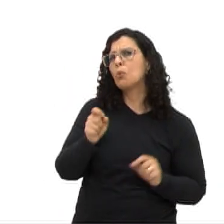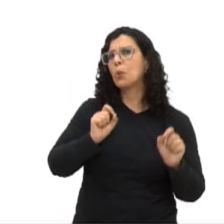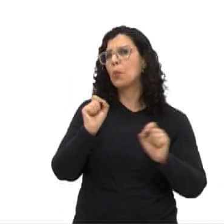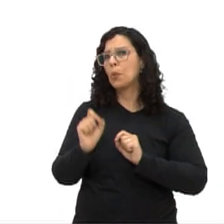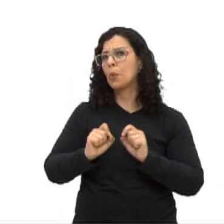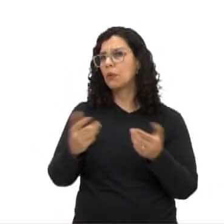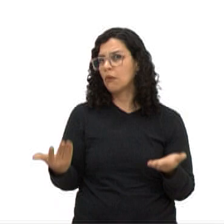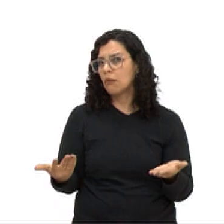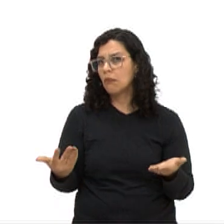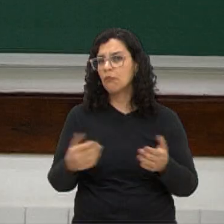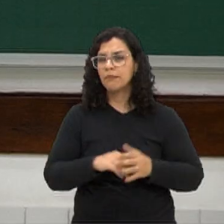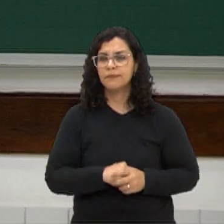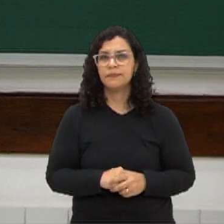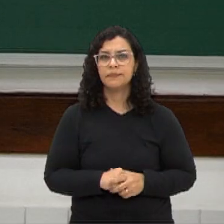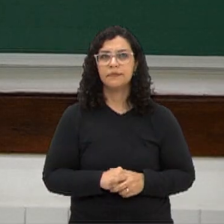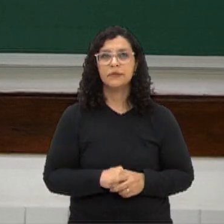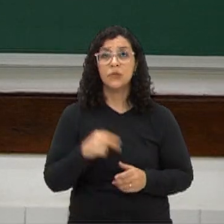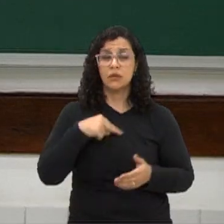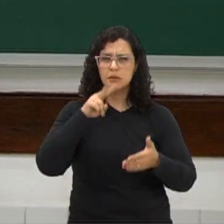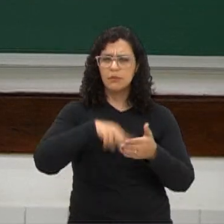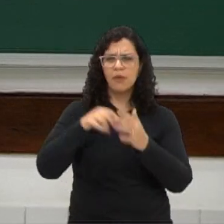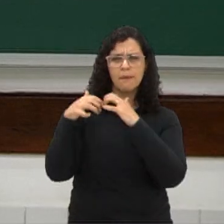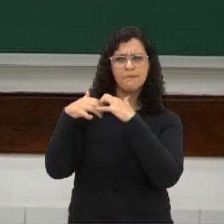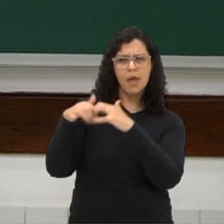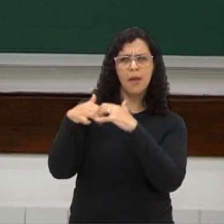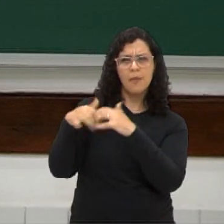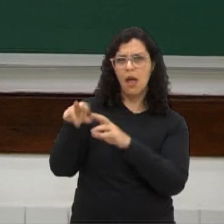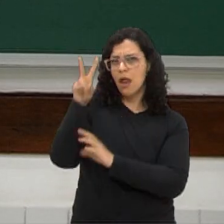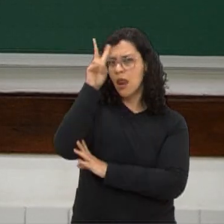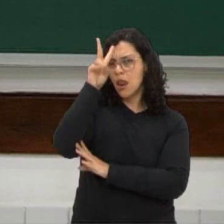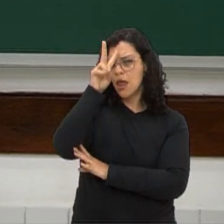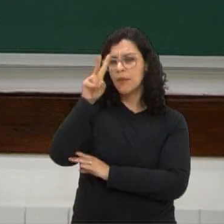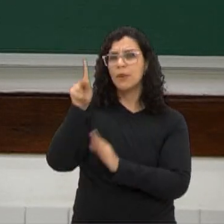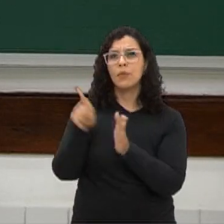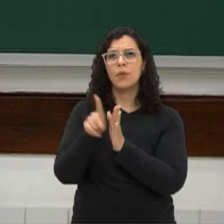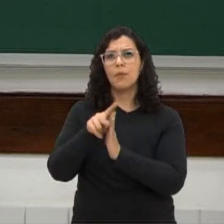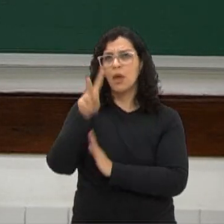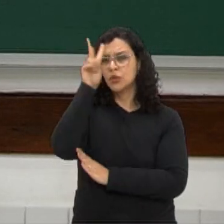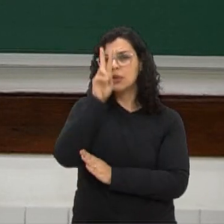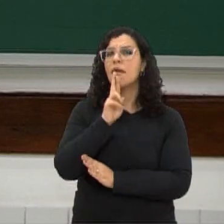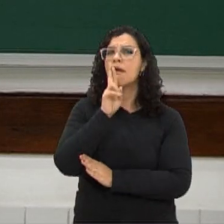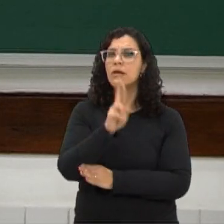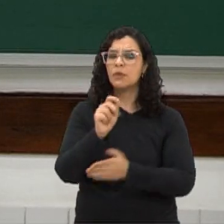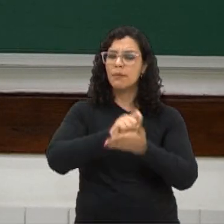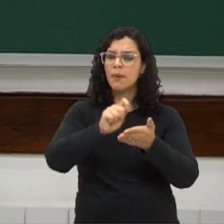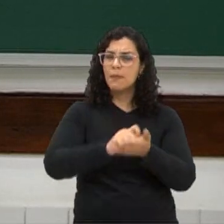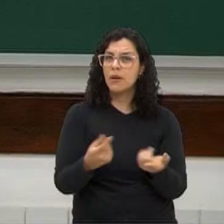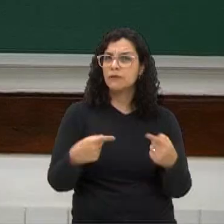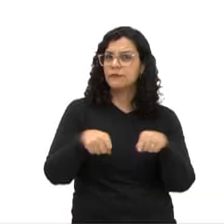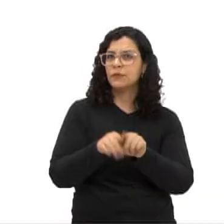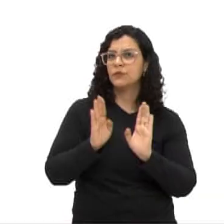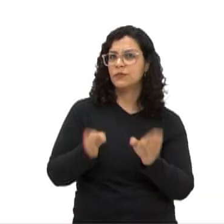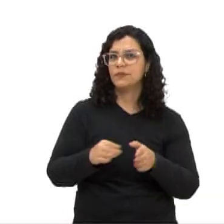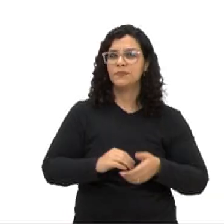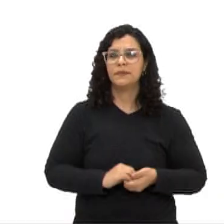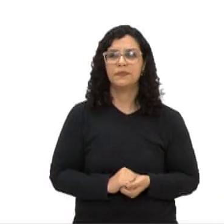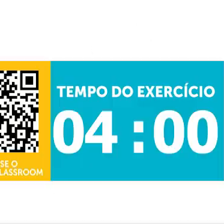a história que a gente acabou de ler? Pensem um pouquinho, relembre da historieta e respondam para mim que a gente já volta.